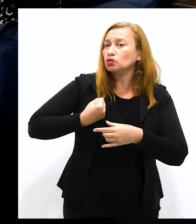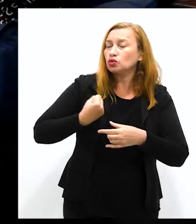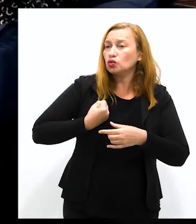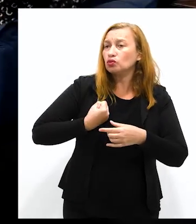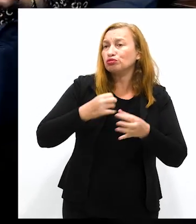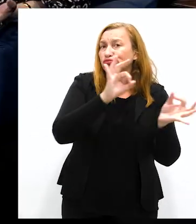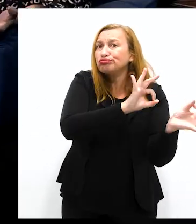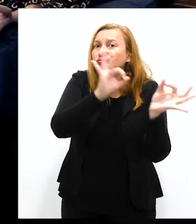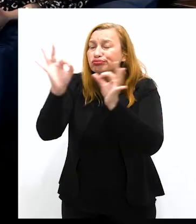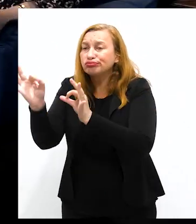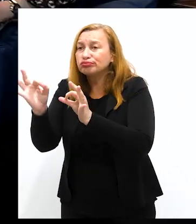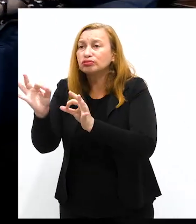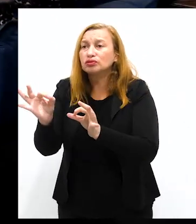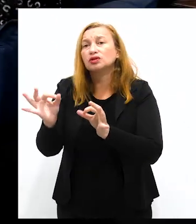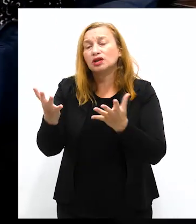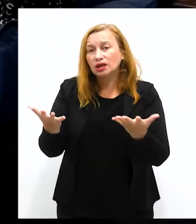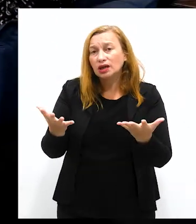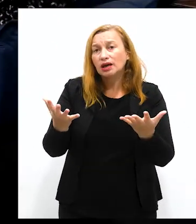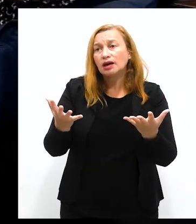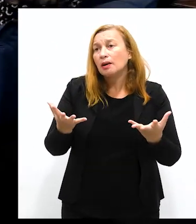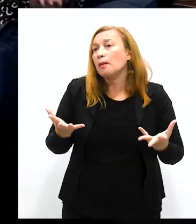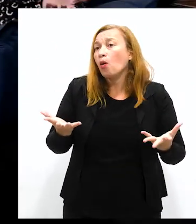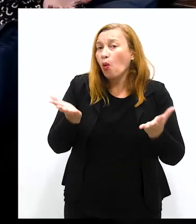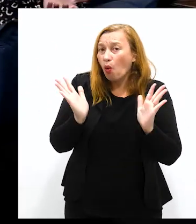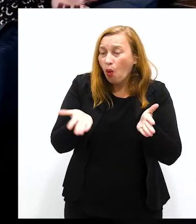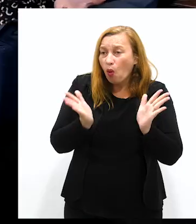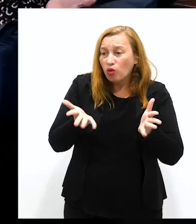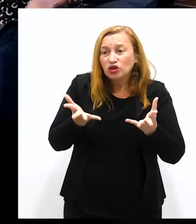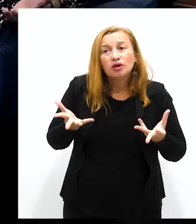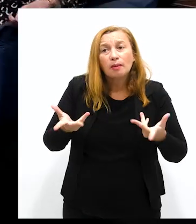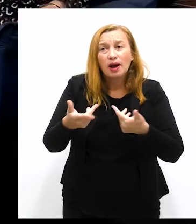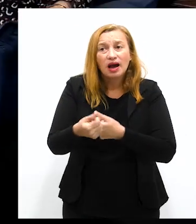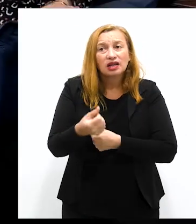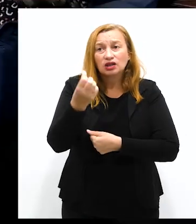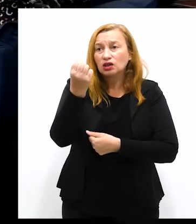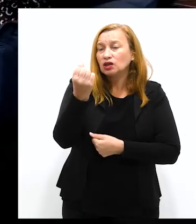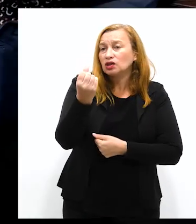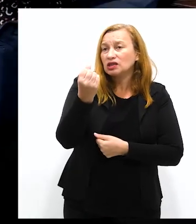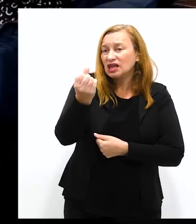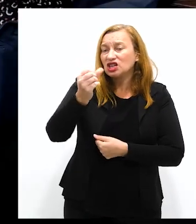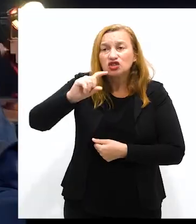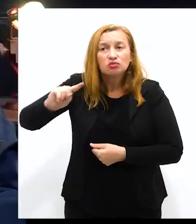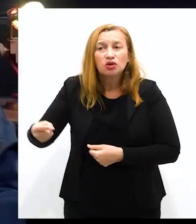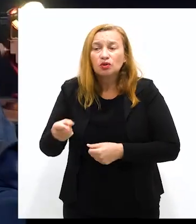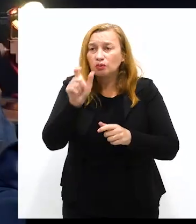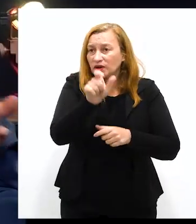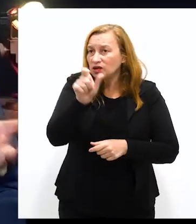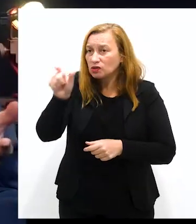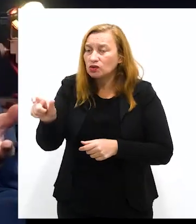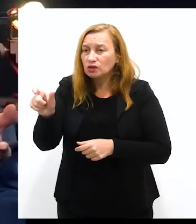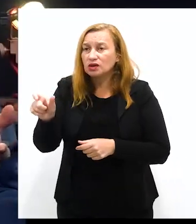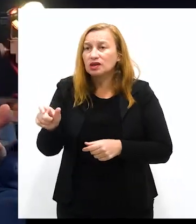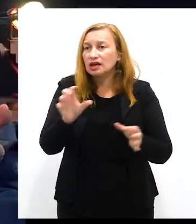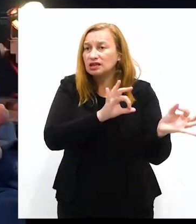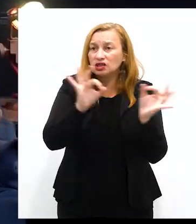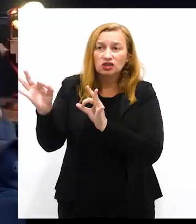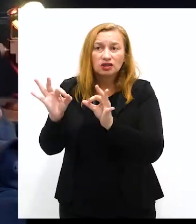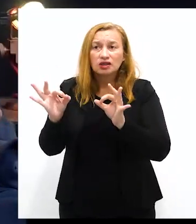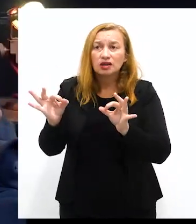com o público que a gente mantém, numa média de 2.000 pessoas assistindo hoje, já chegamos a 6.000 pessoas